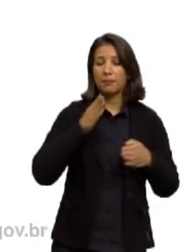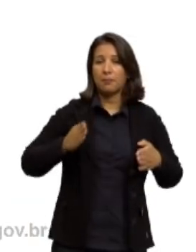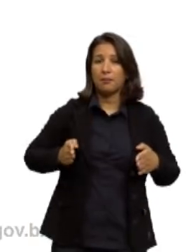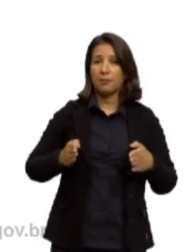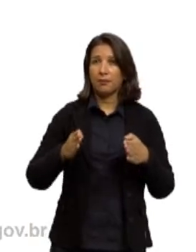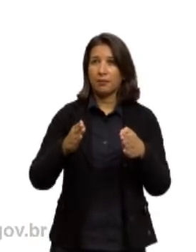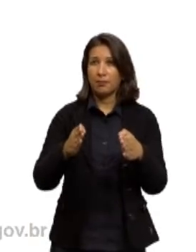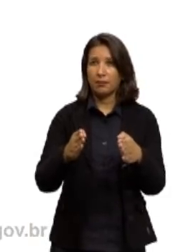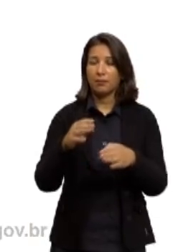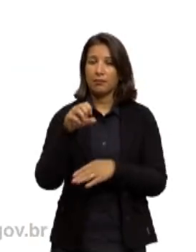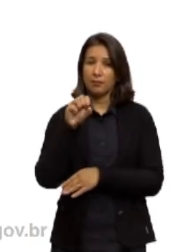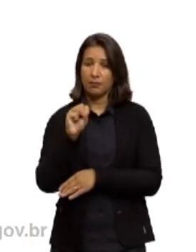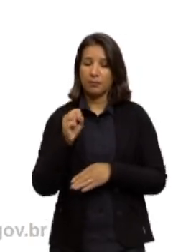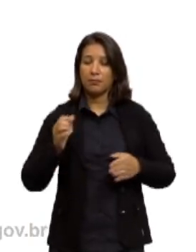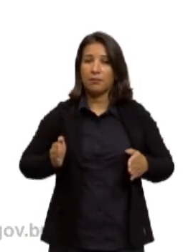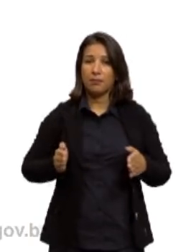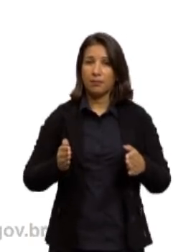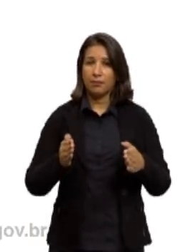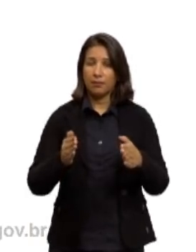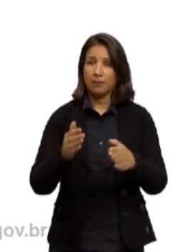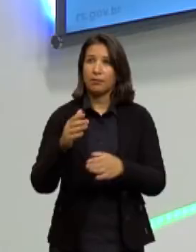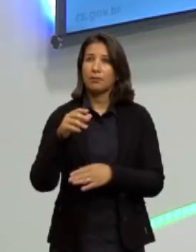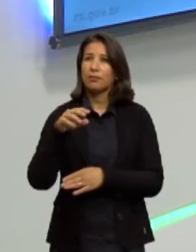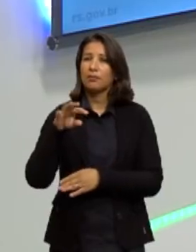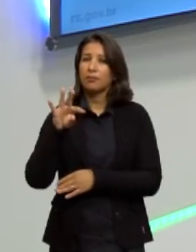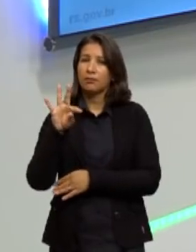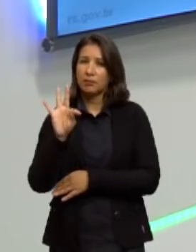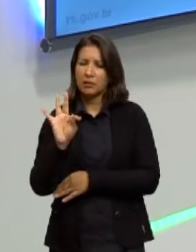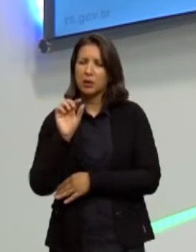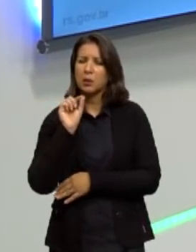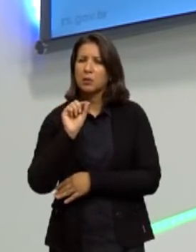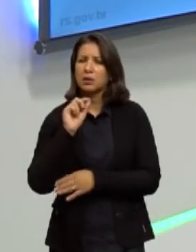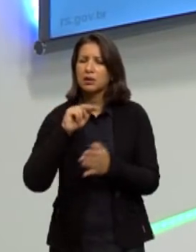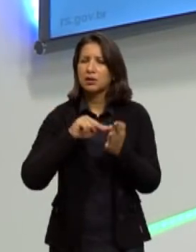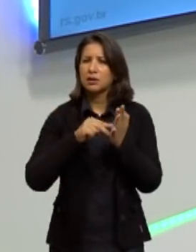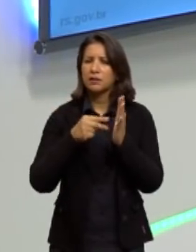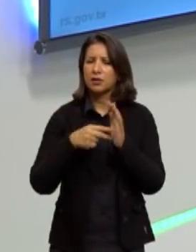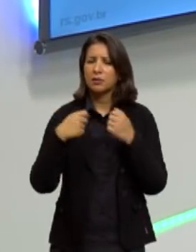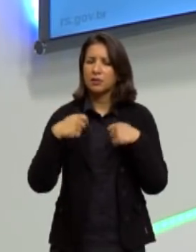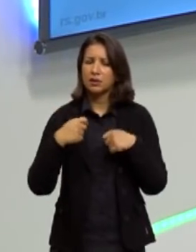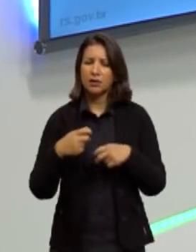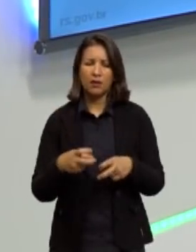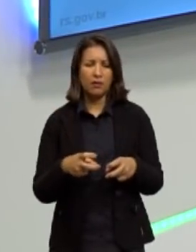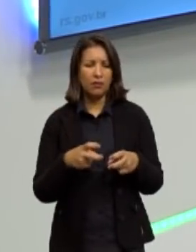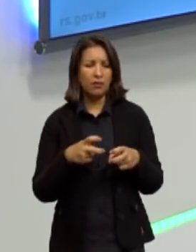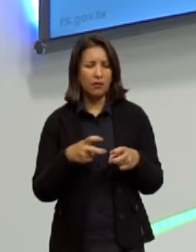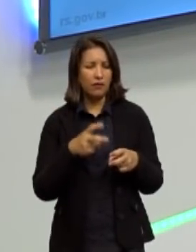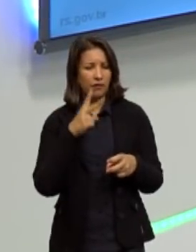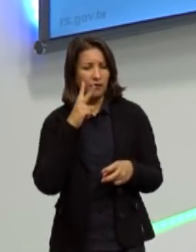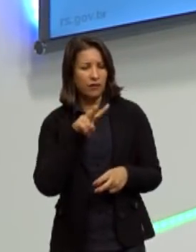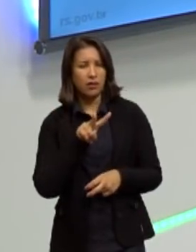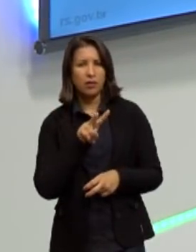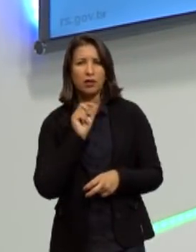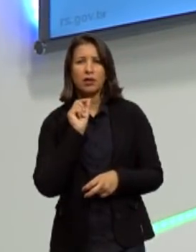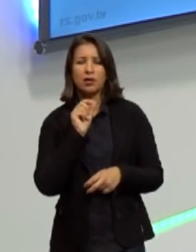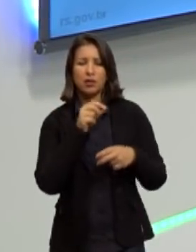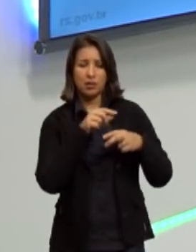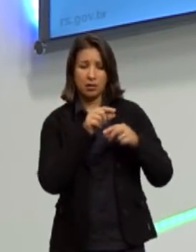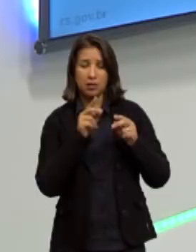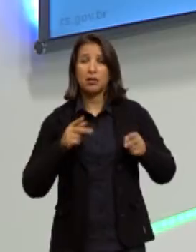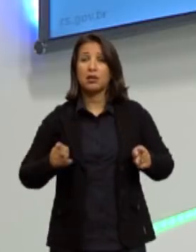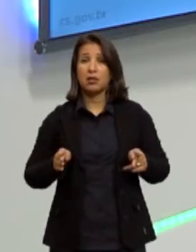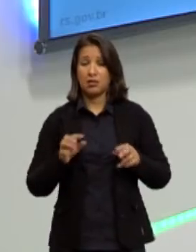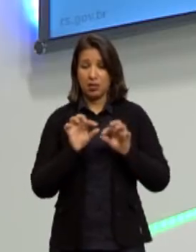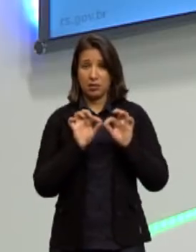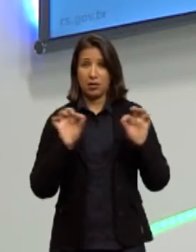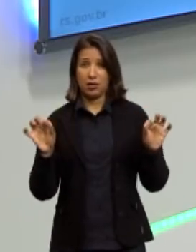paralelo até o que isso quer dizer que eu tenho que identificar lá no meu feixe de retas onde estão